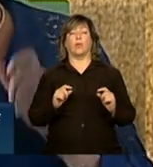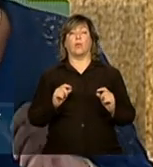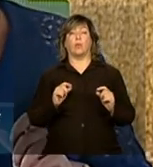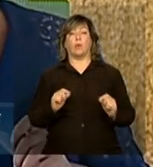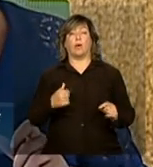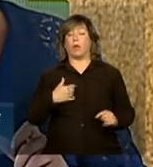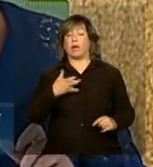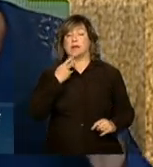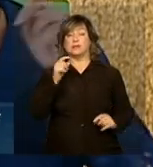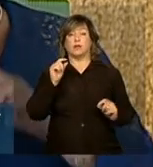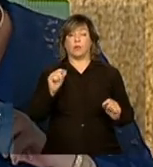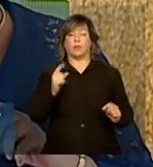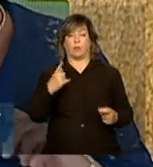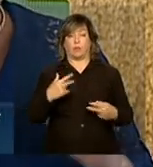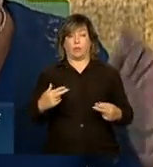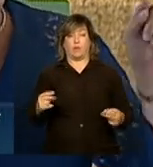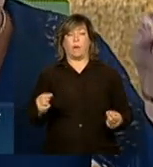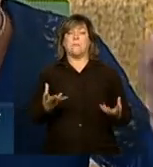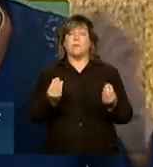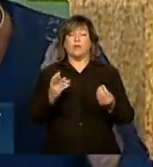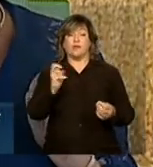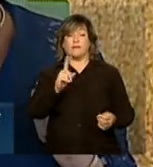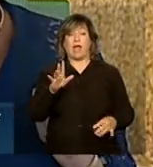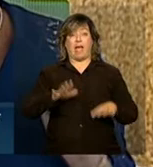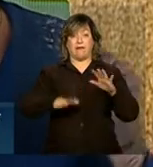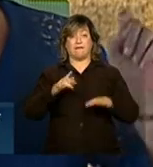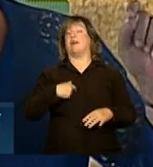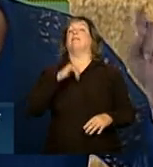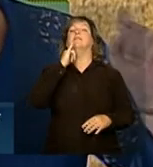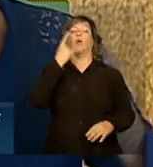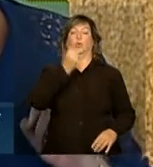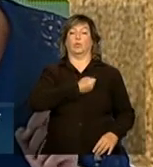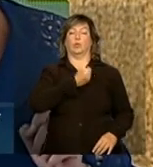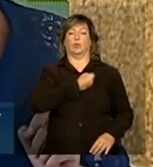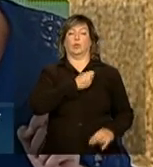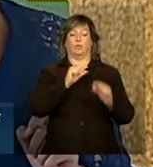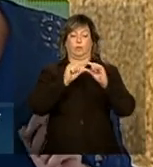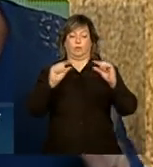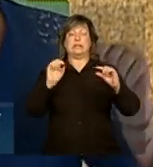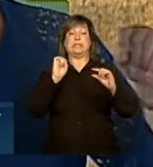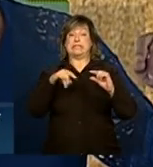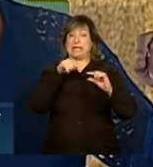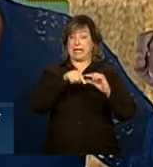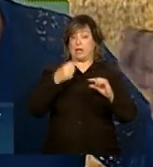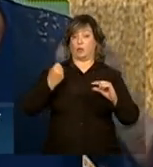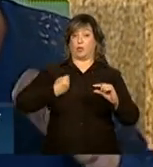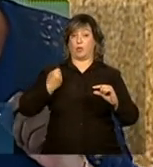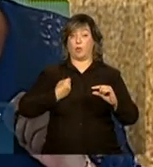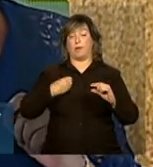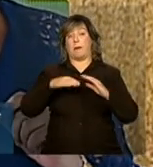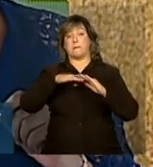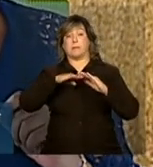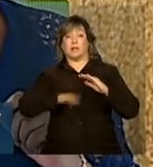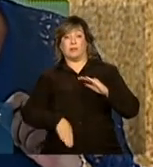O que eu quero dizer é o seguinte, muitas vezes, se você dá um número, se aquele número for